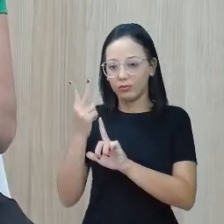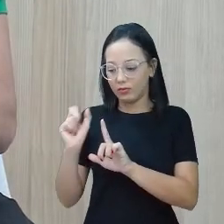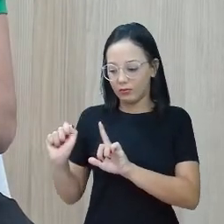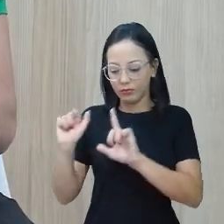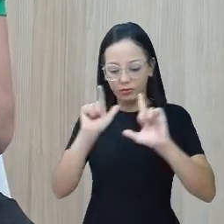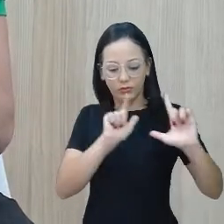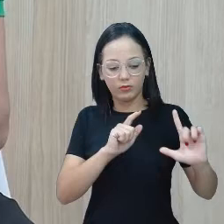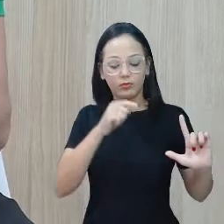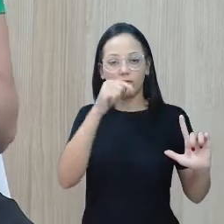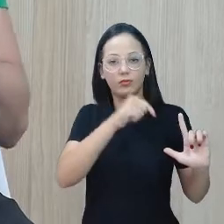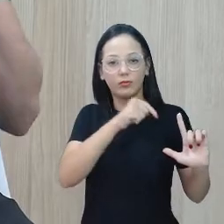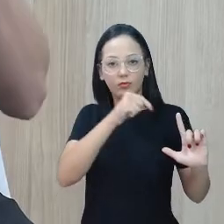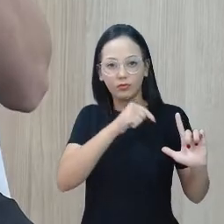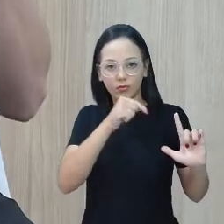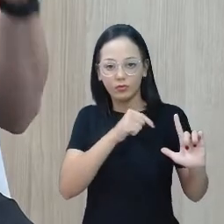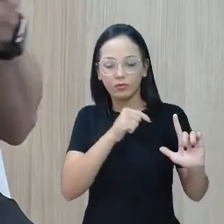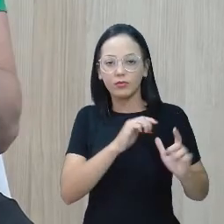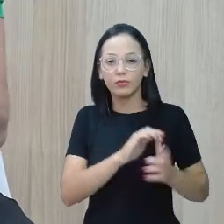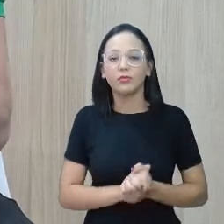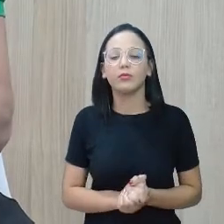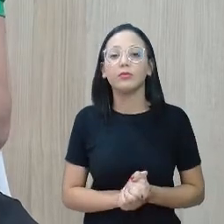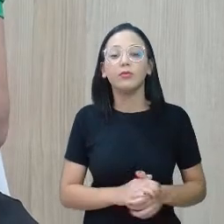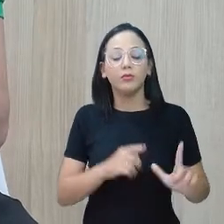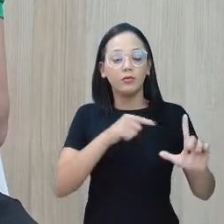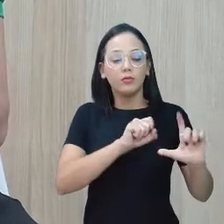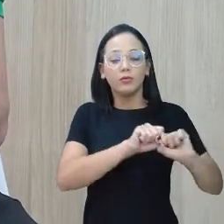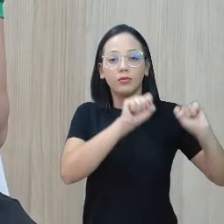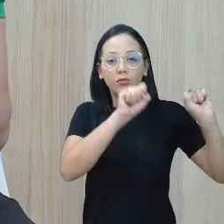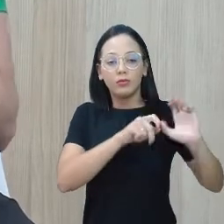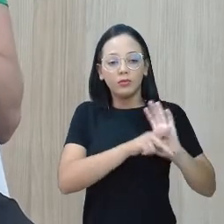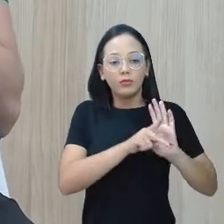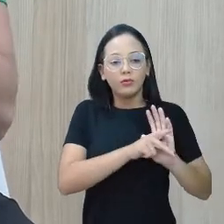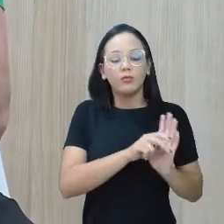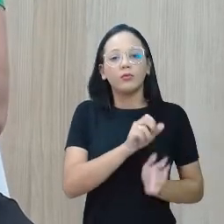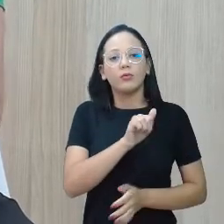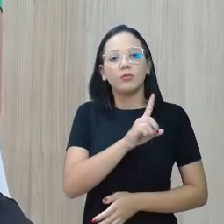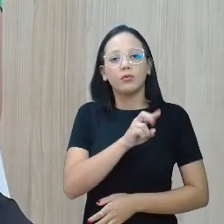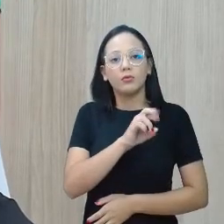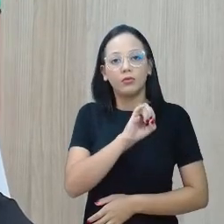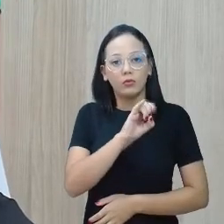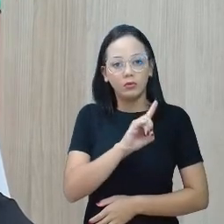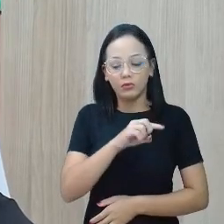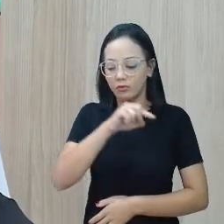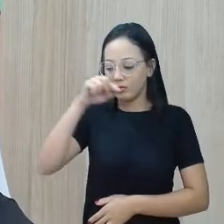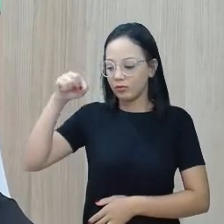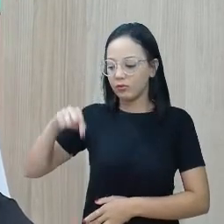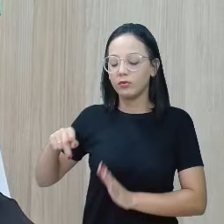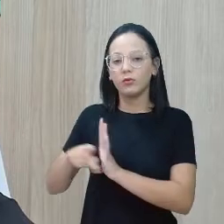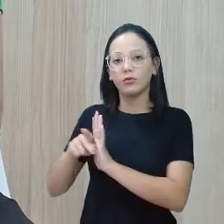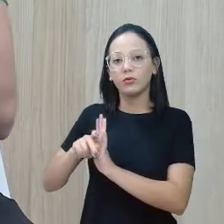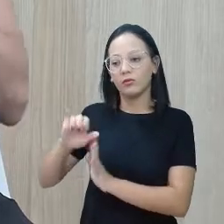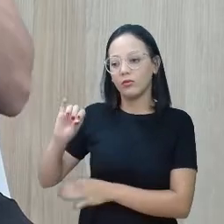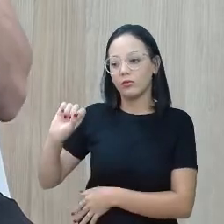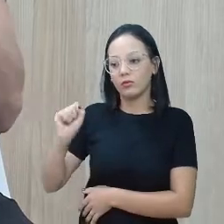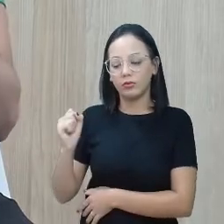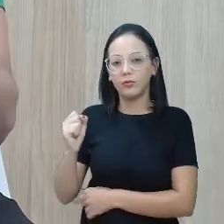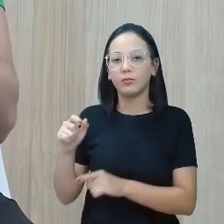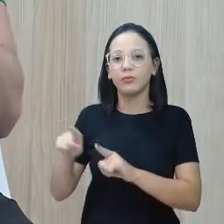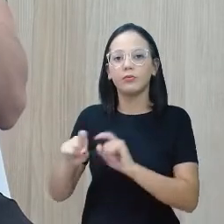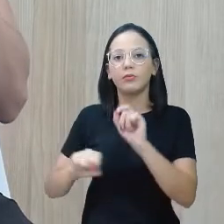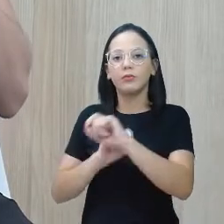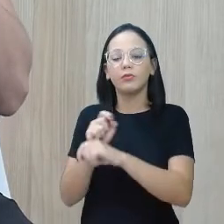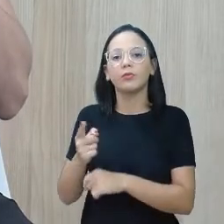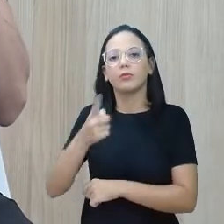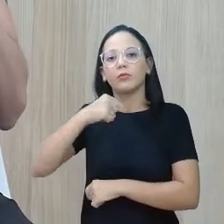vai aparecer na sua telinha, um do sistema operacional Android, outro do sistema operacional iOS, e lá você